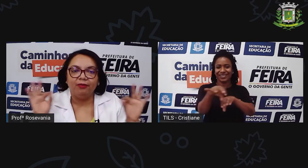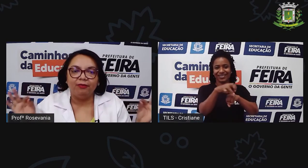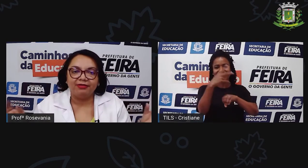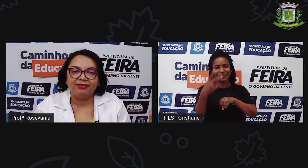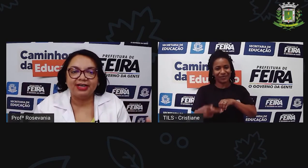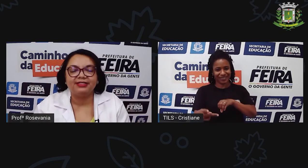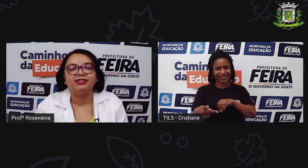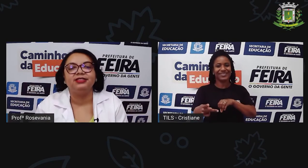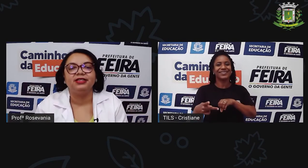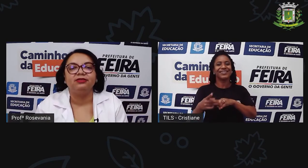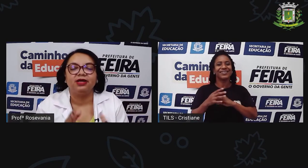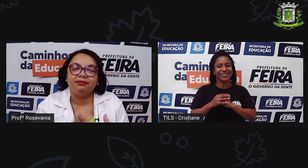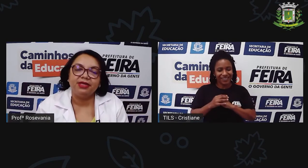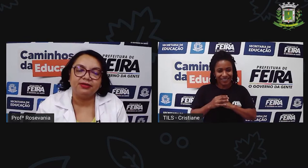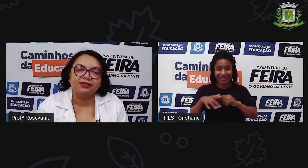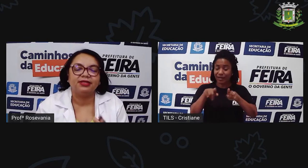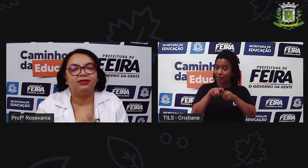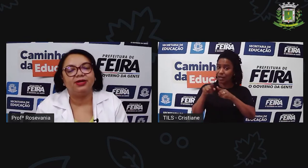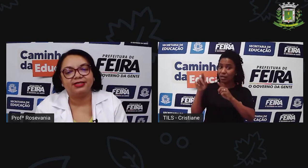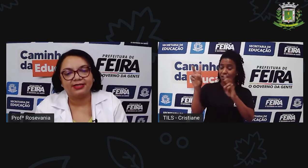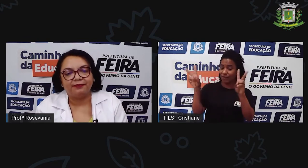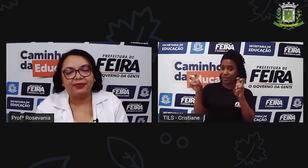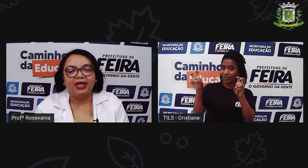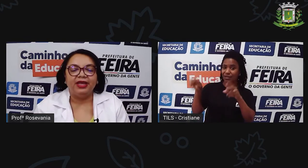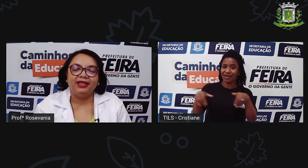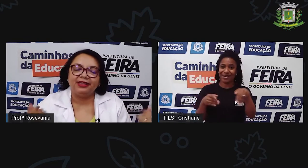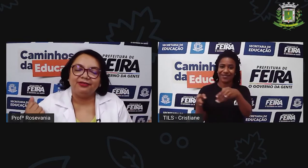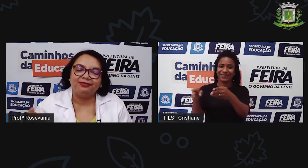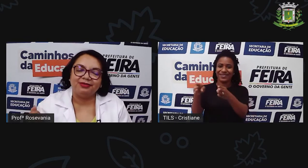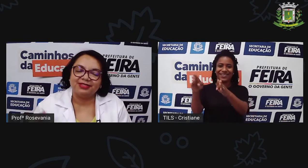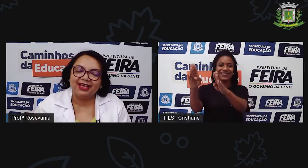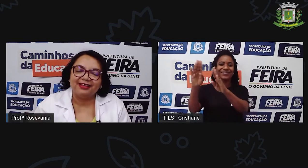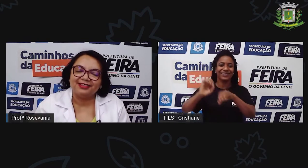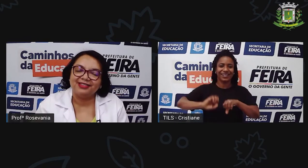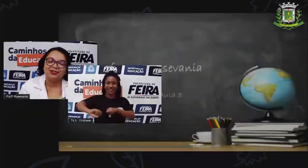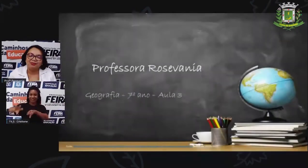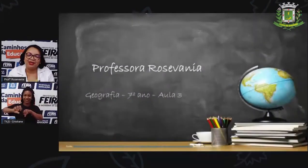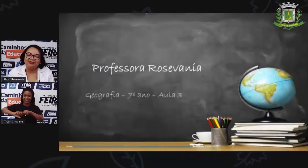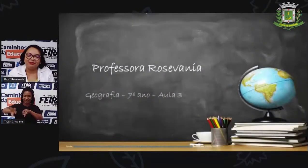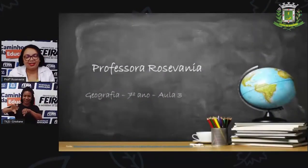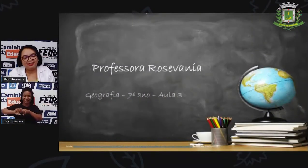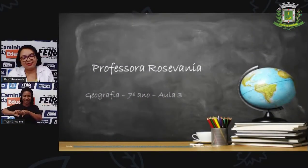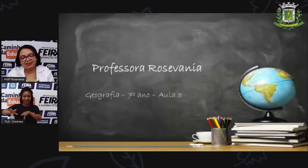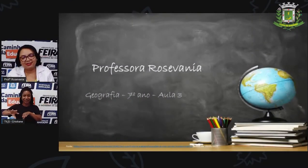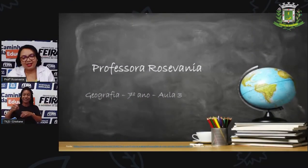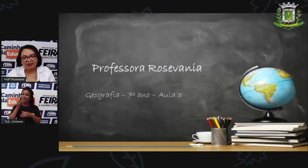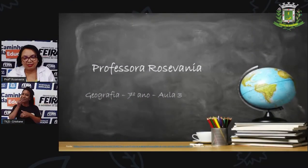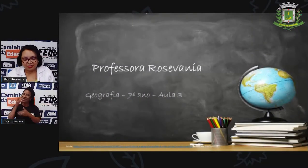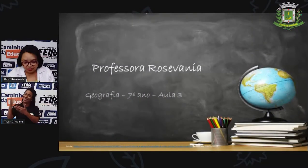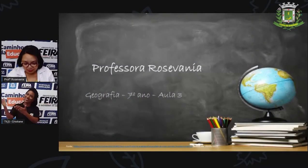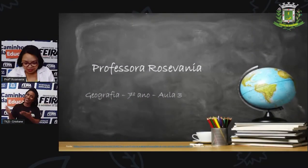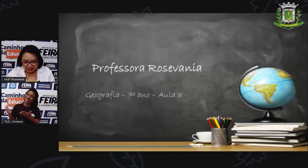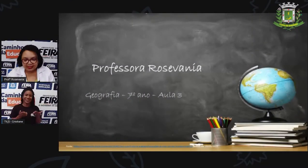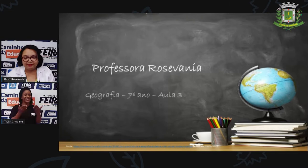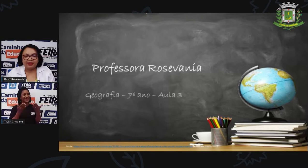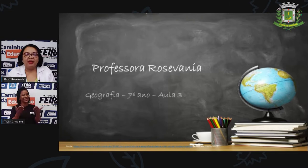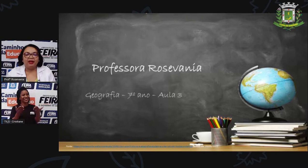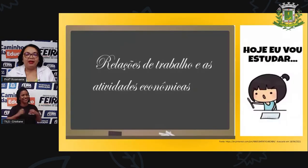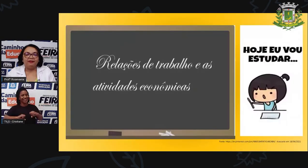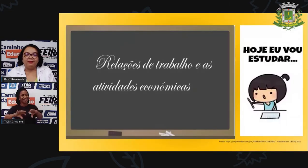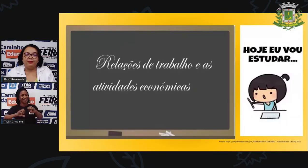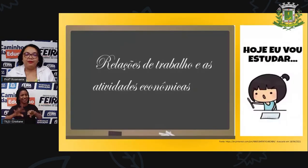E uma frase dizendo caminhos da educação. Então, vamos lá, sejam bem-vindos à nossa aula de hoje.